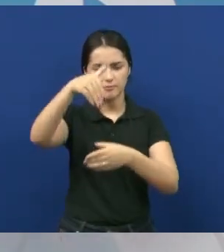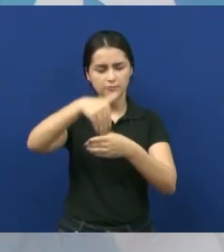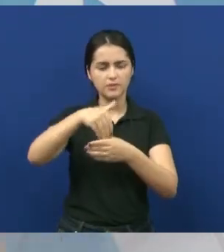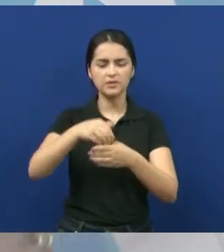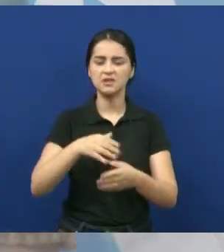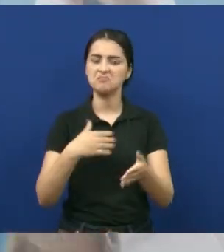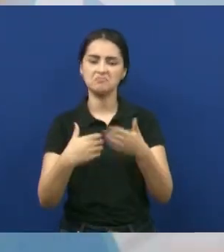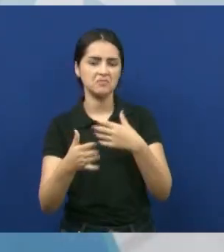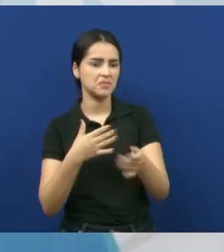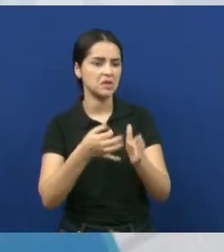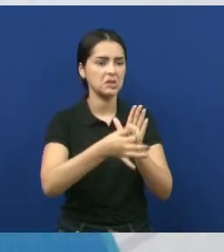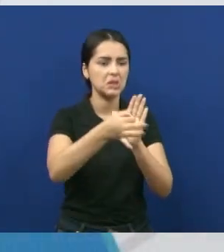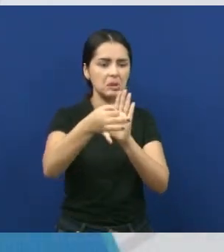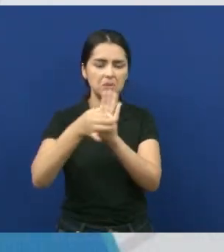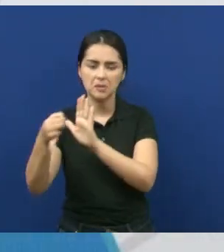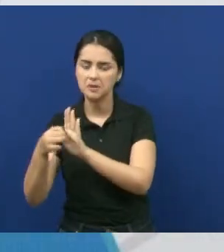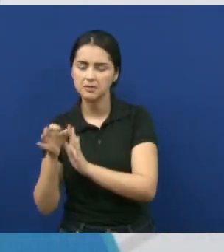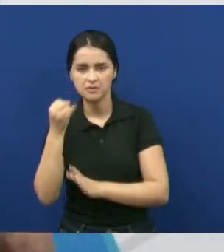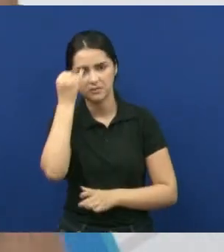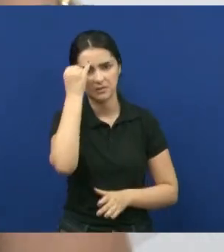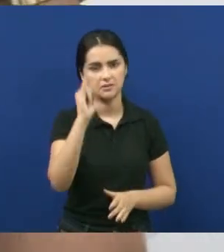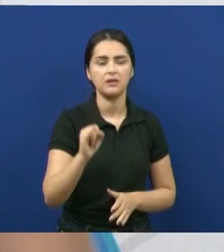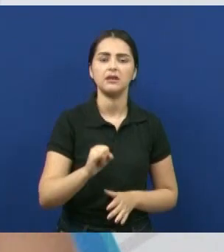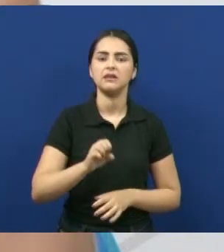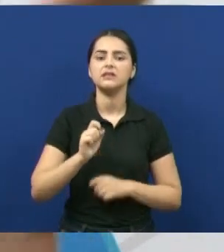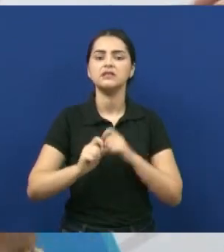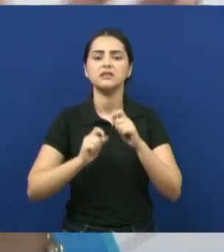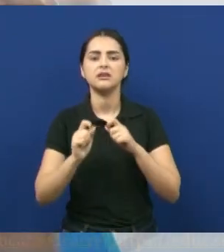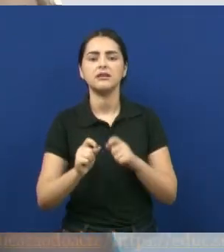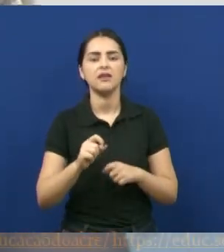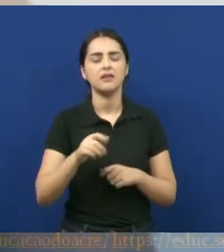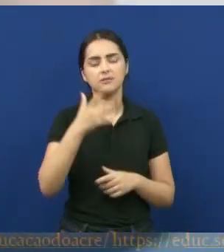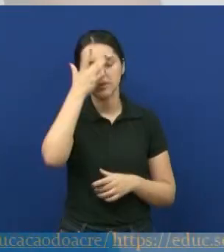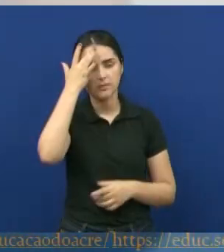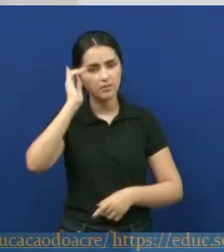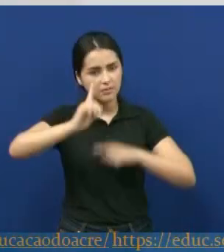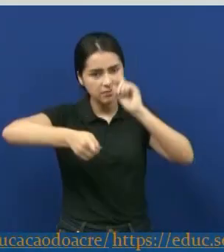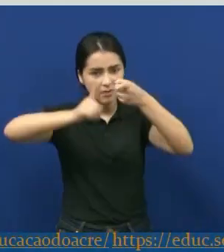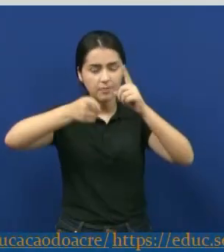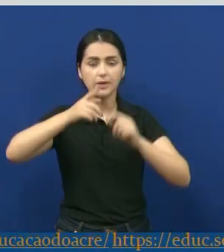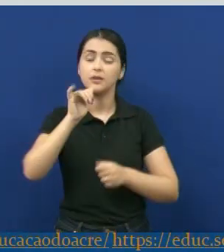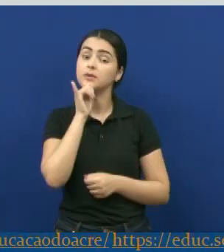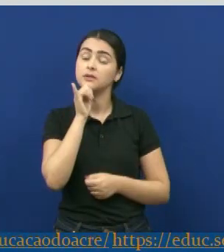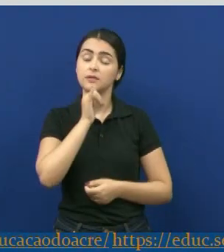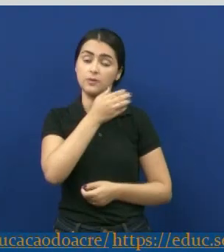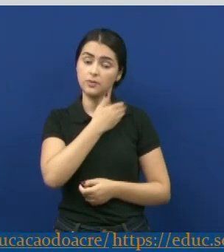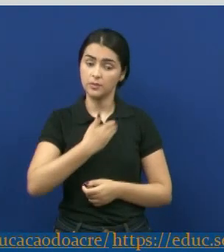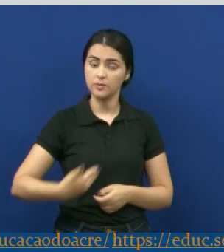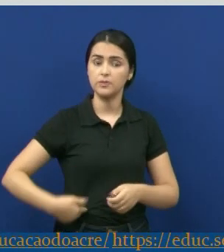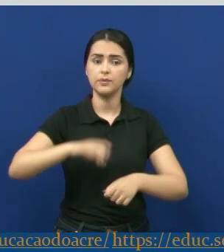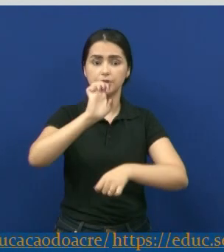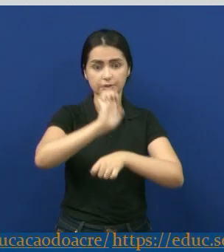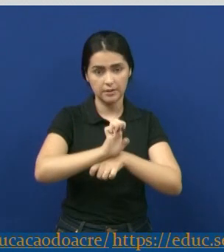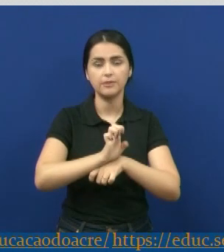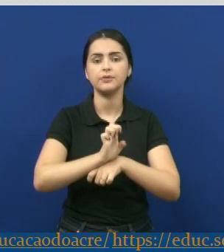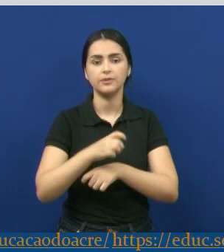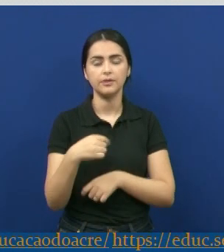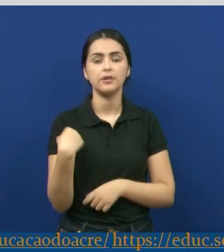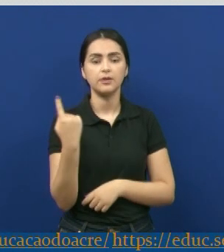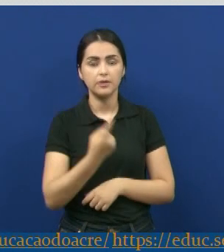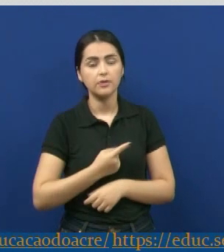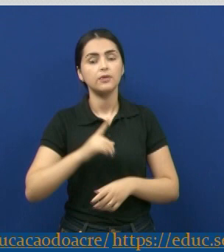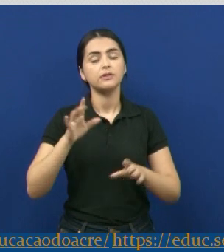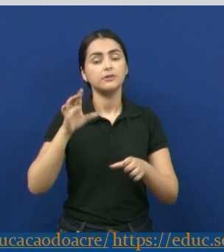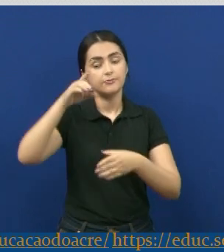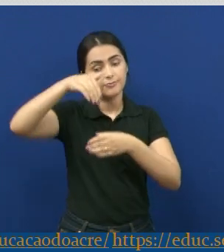da opinião ou das ideias, né, de quem o rege, ou seja, do Estado. Então, nessa democracia que nós